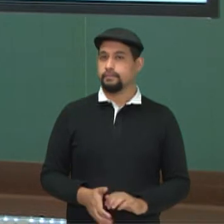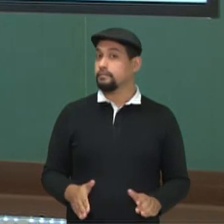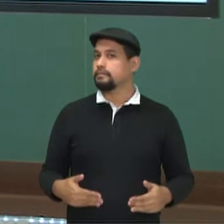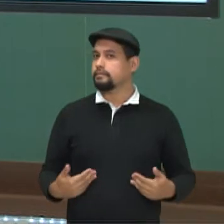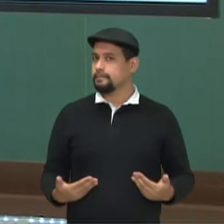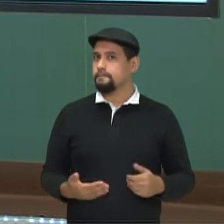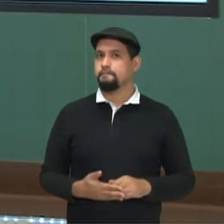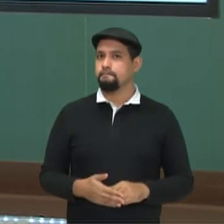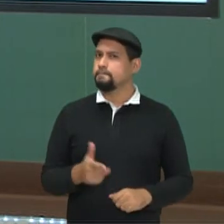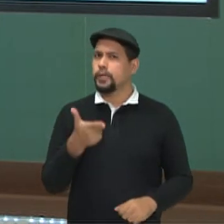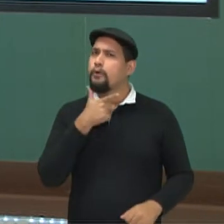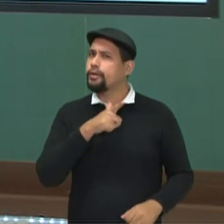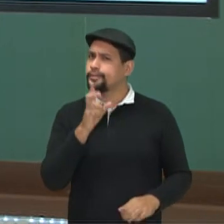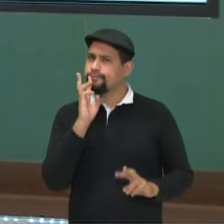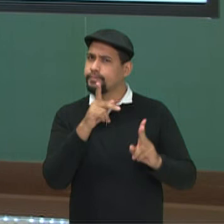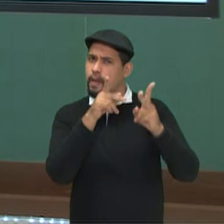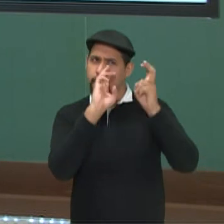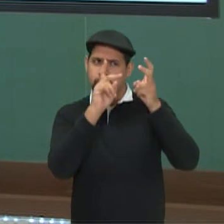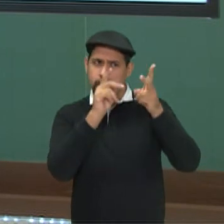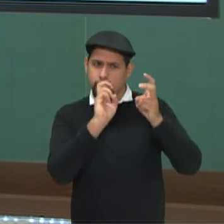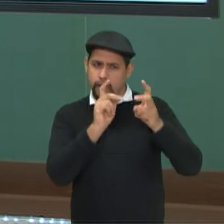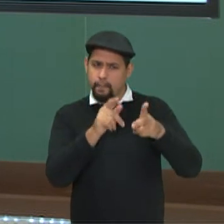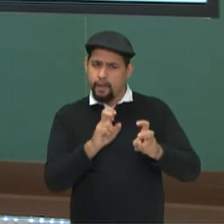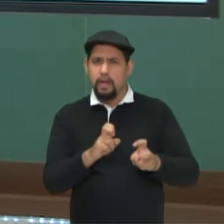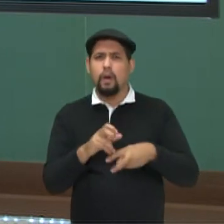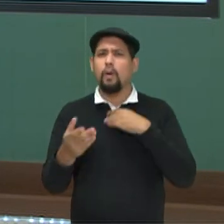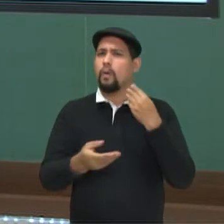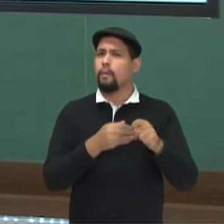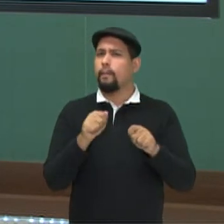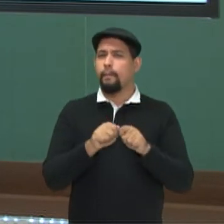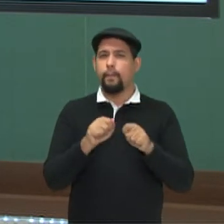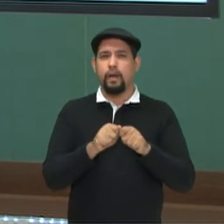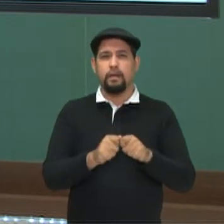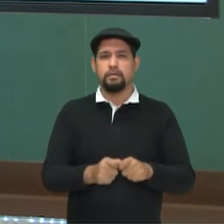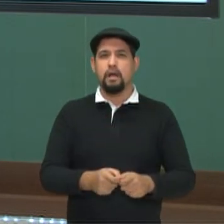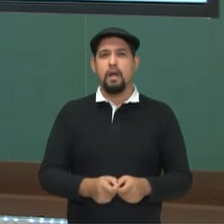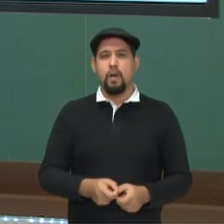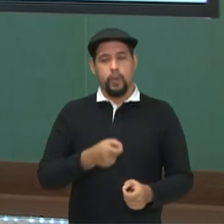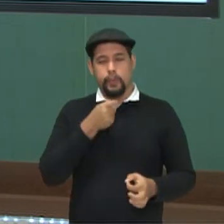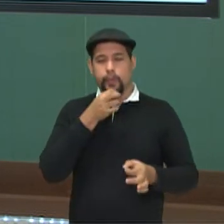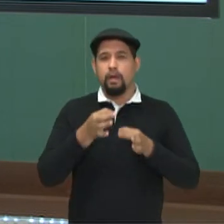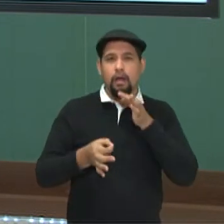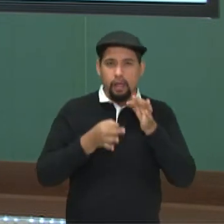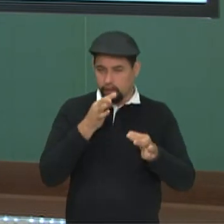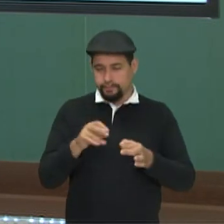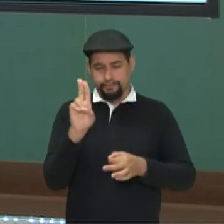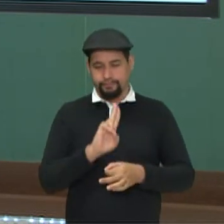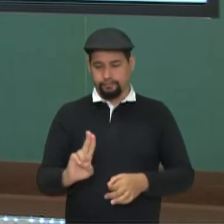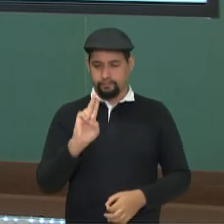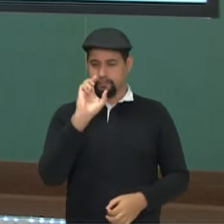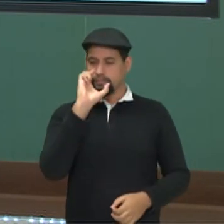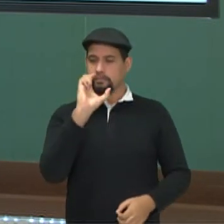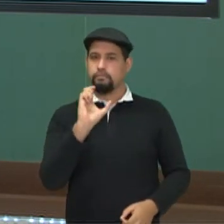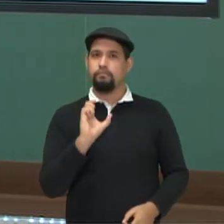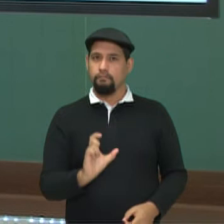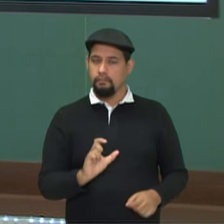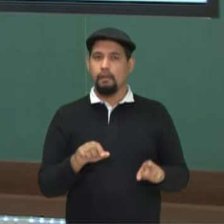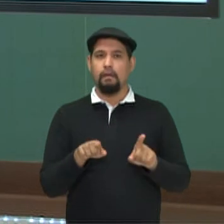Então, alunos conseguiram perceber como ele construiu a crítica aqui, usando vocabulários, né,